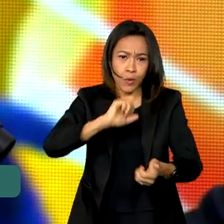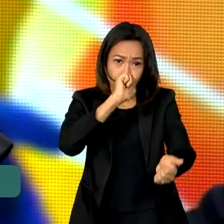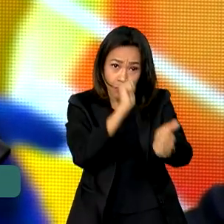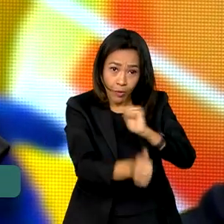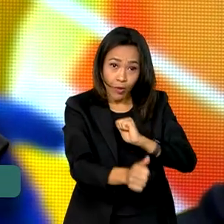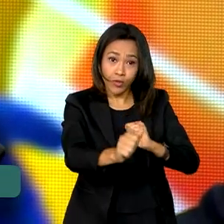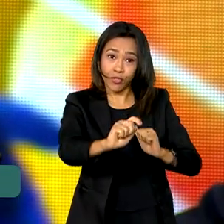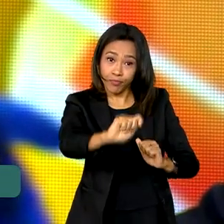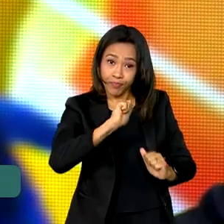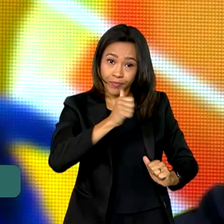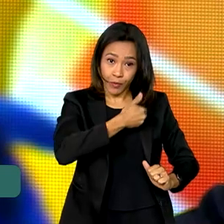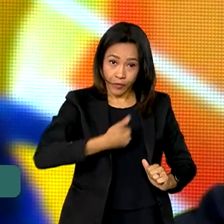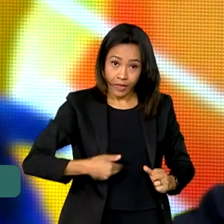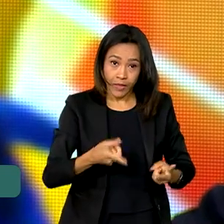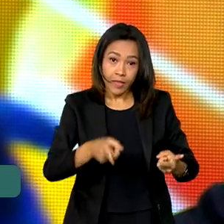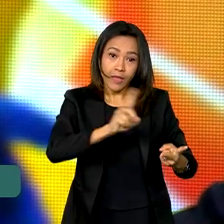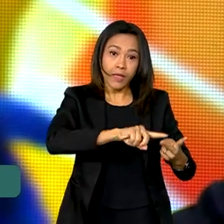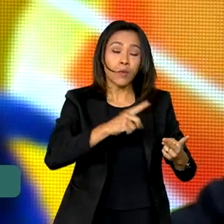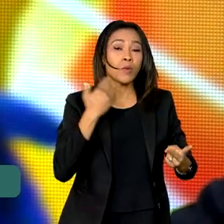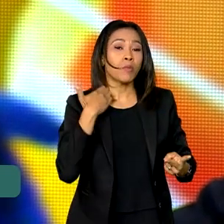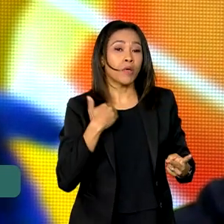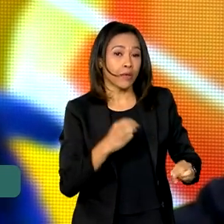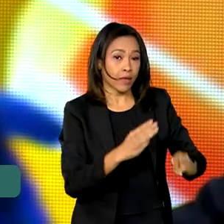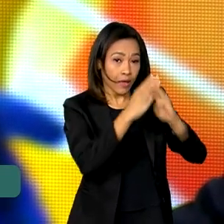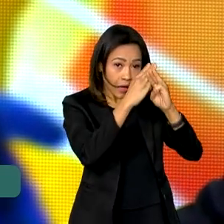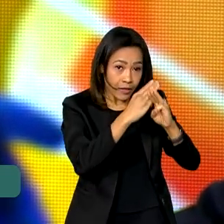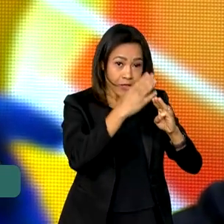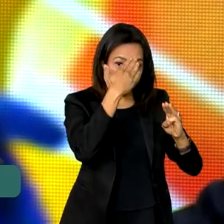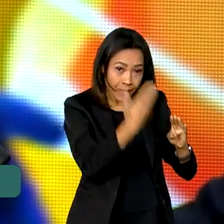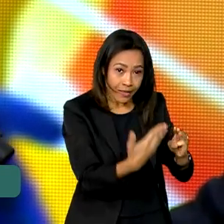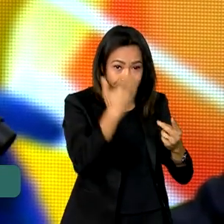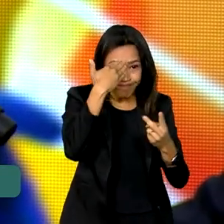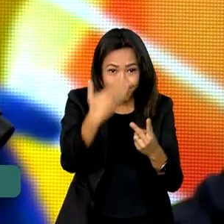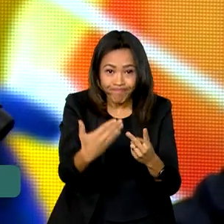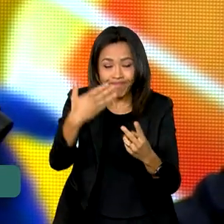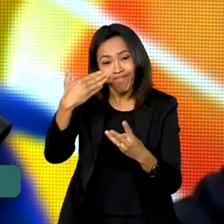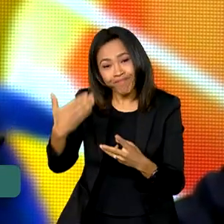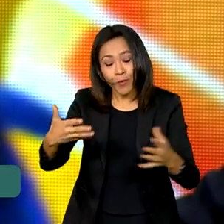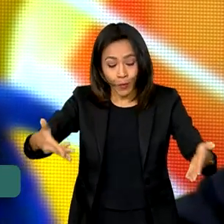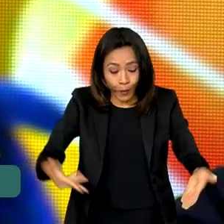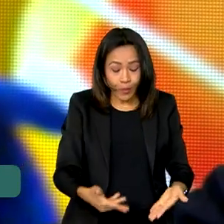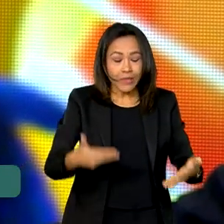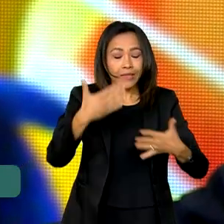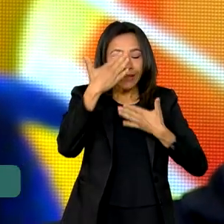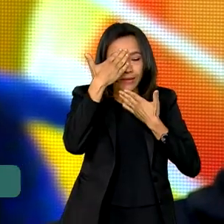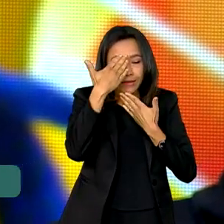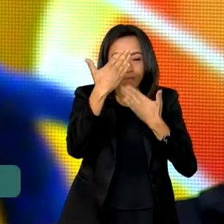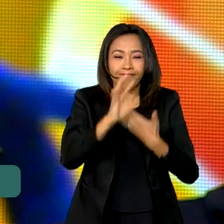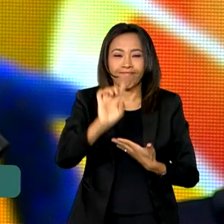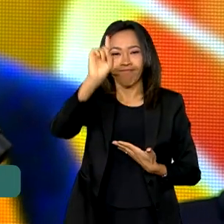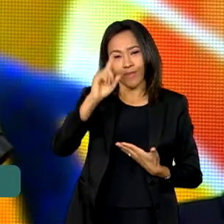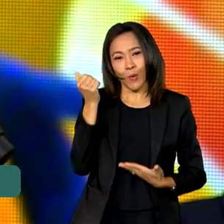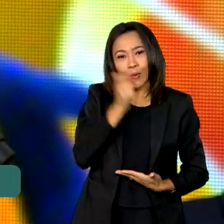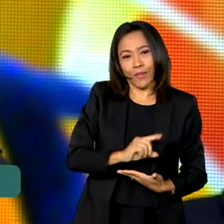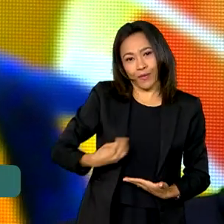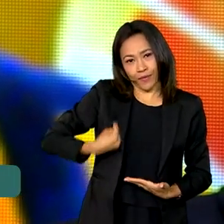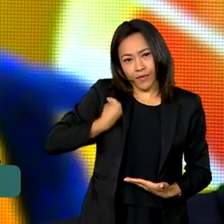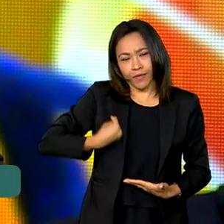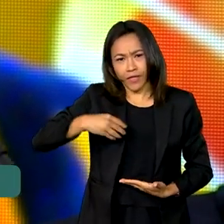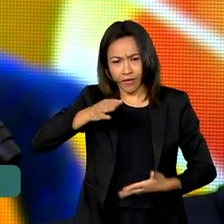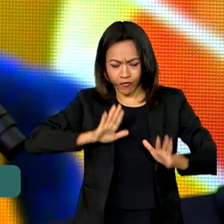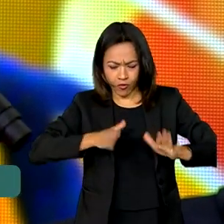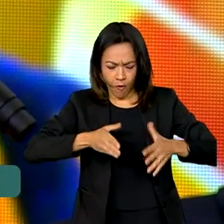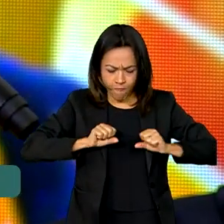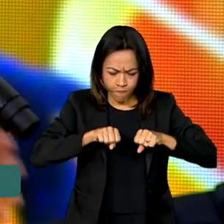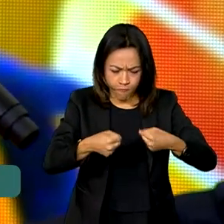Atleta, Caixa Econômica Federal, eu vejo que hoje, graças a Deus, eu consigo viver só do